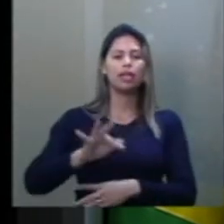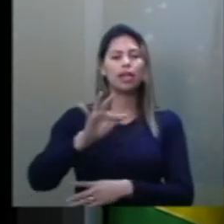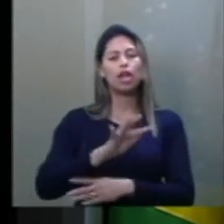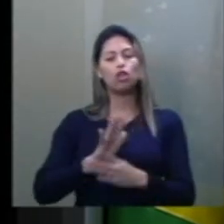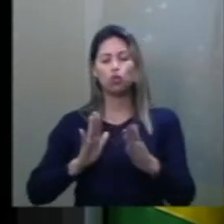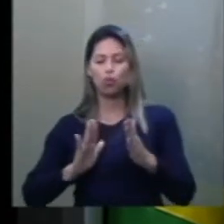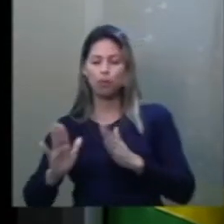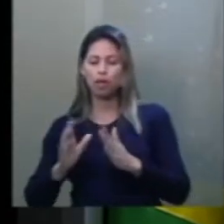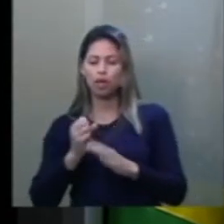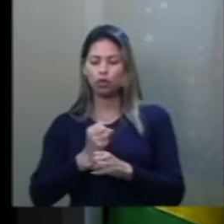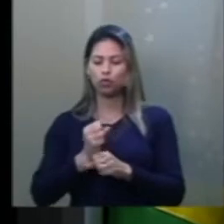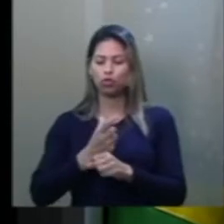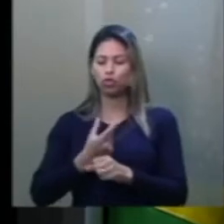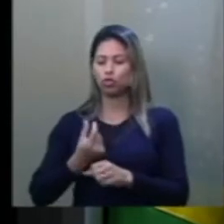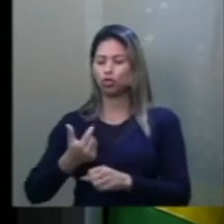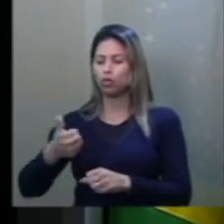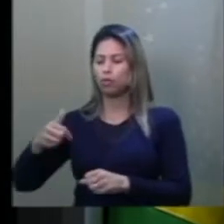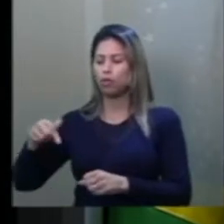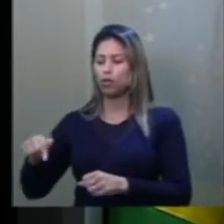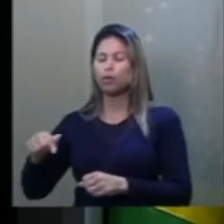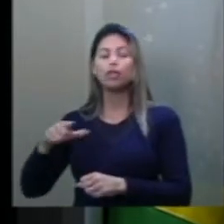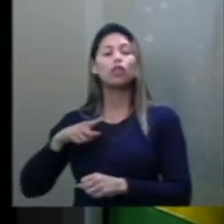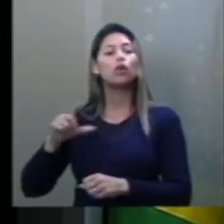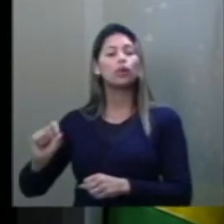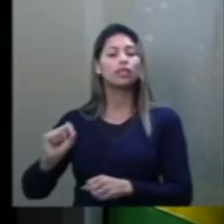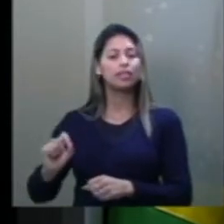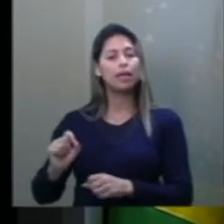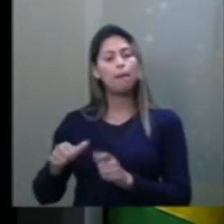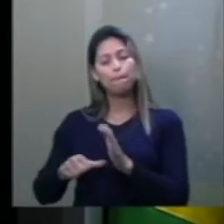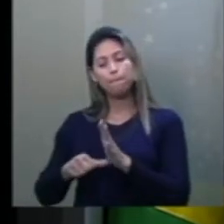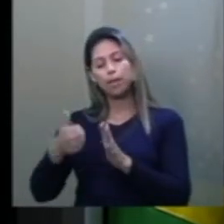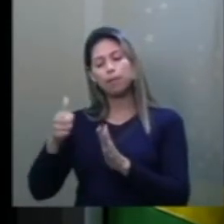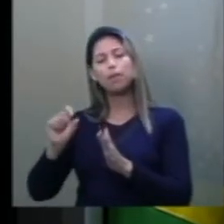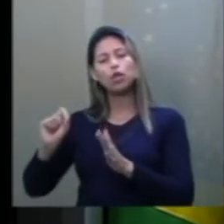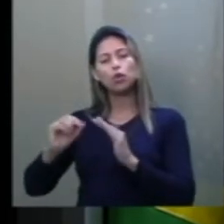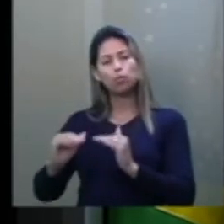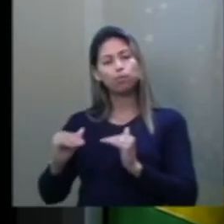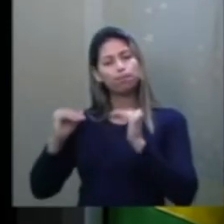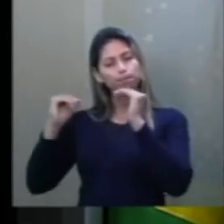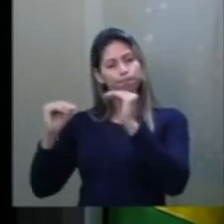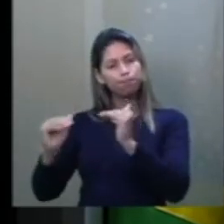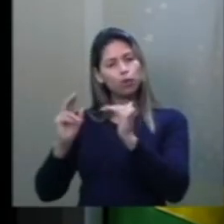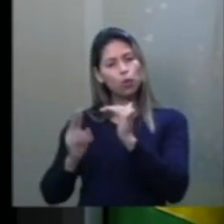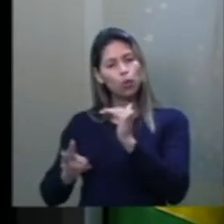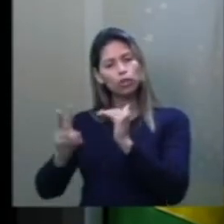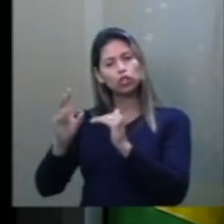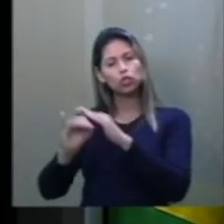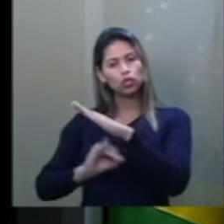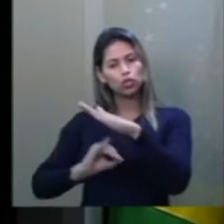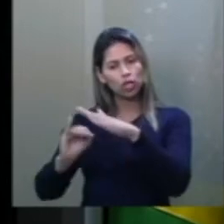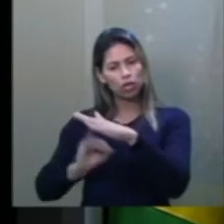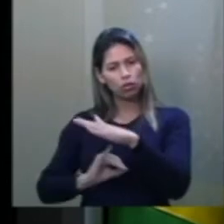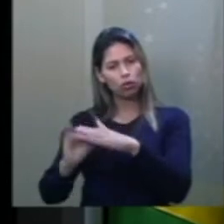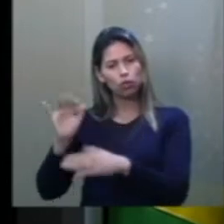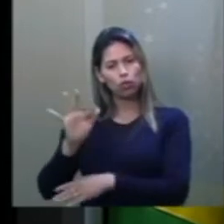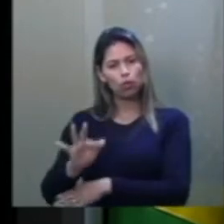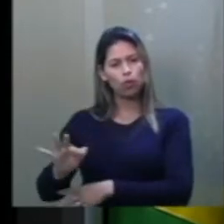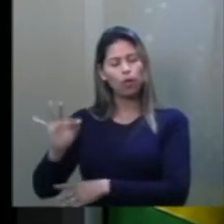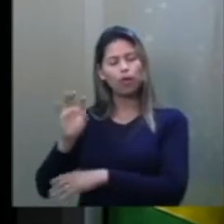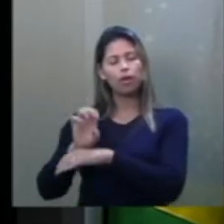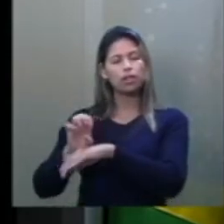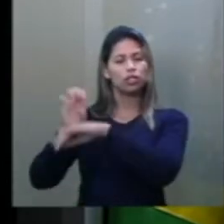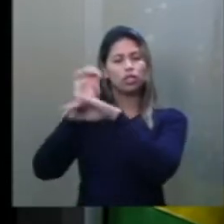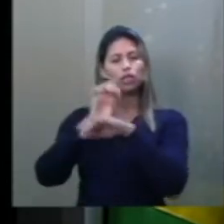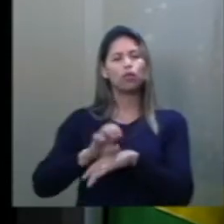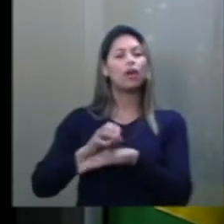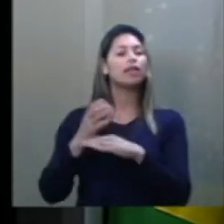2012, mas o primeiro escalão ainda foi mantido em unidades estaduais. Ocorre que